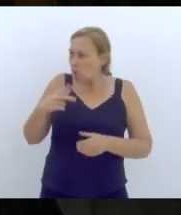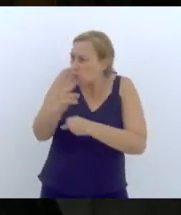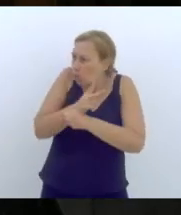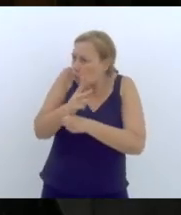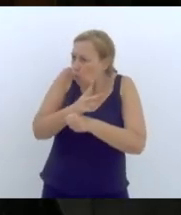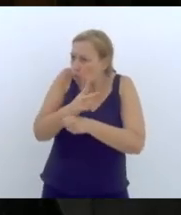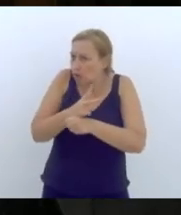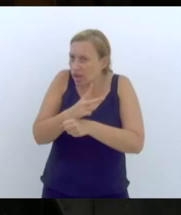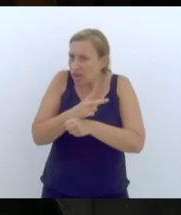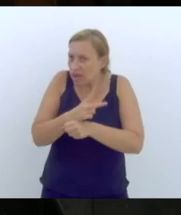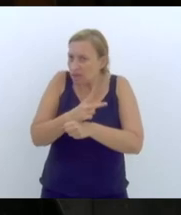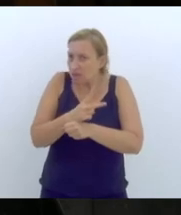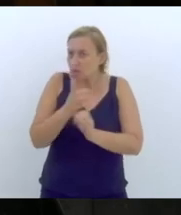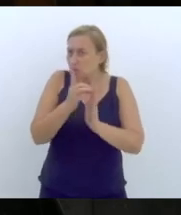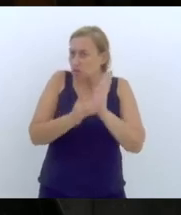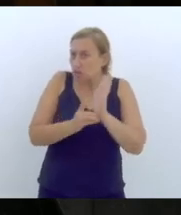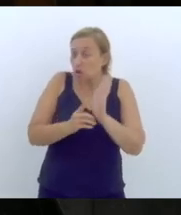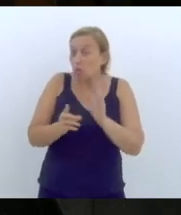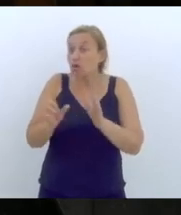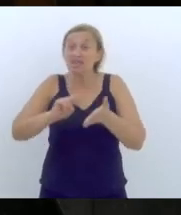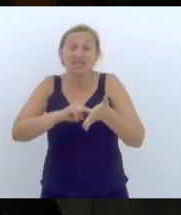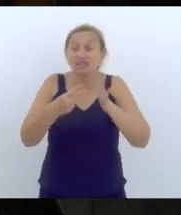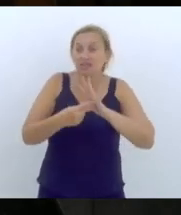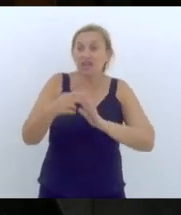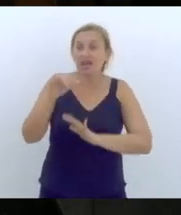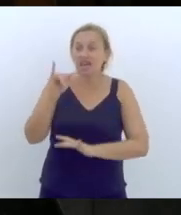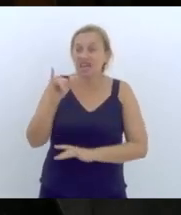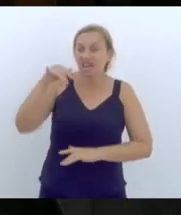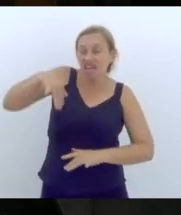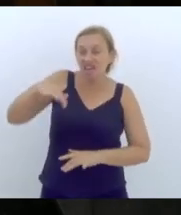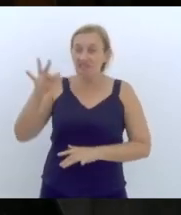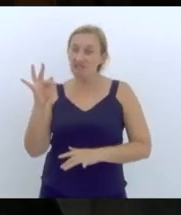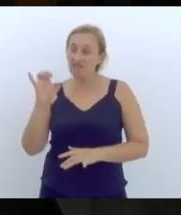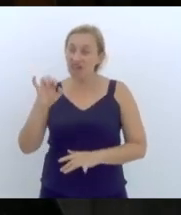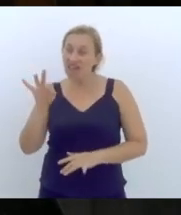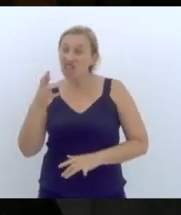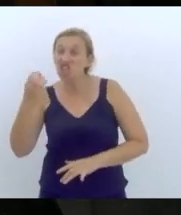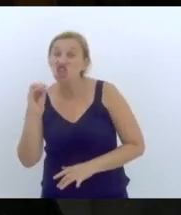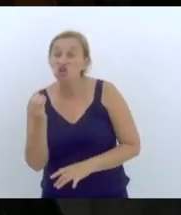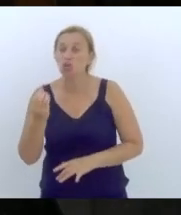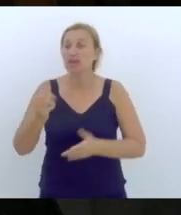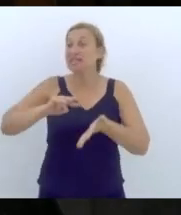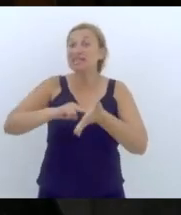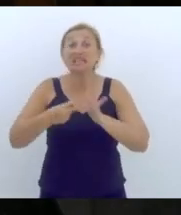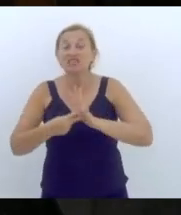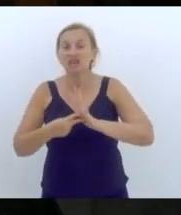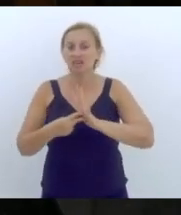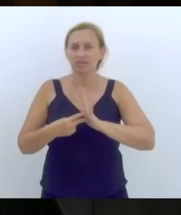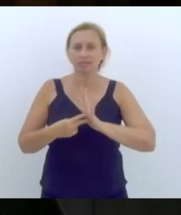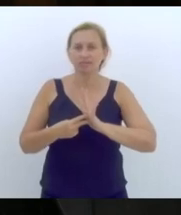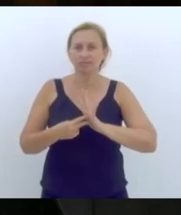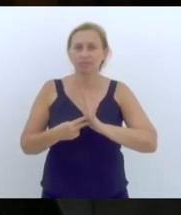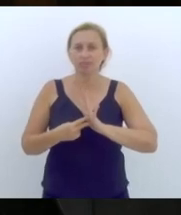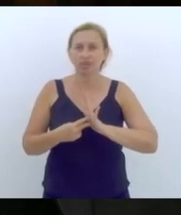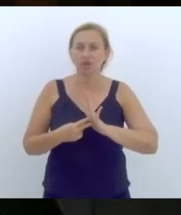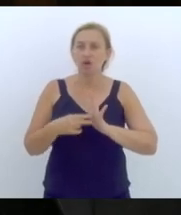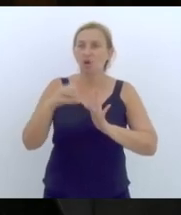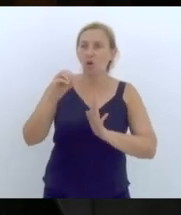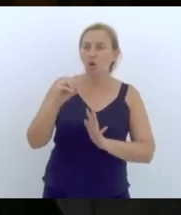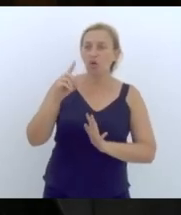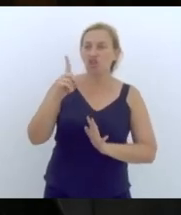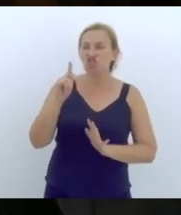significa inferninho, deputado Alan Lopes. Inferninho significa